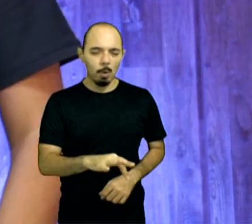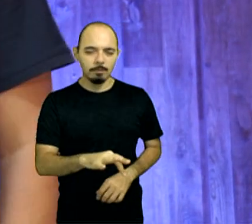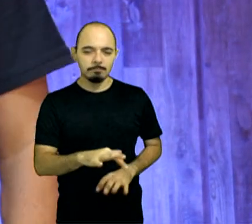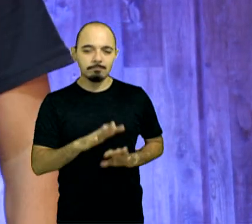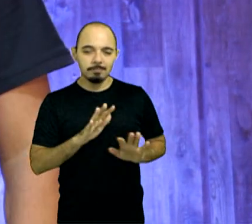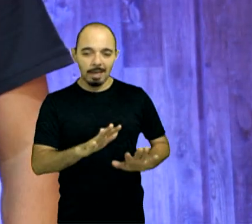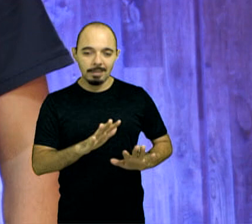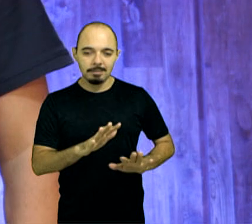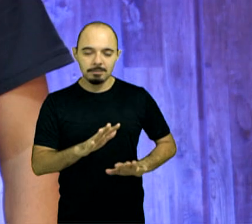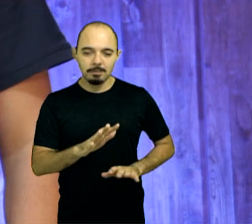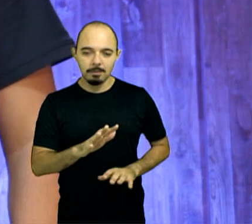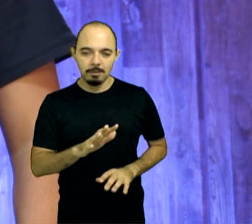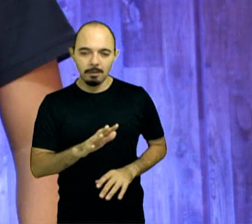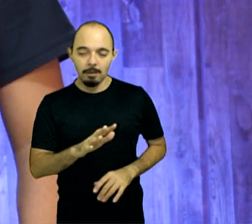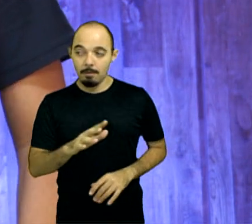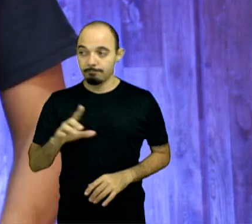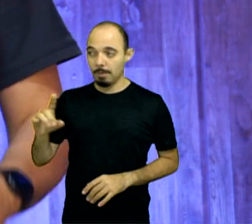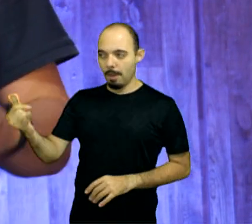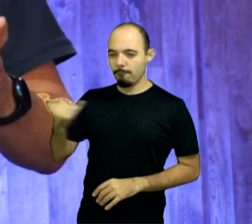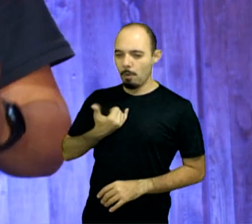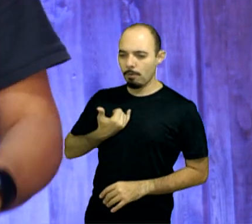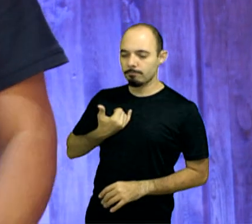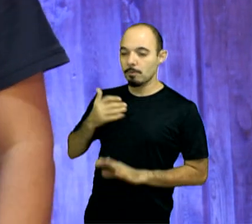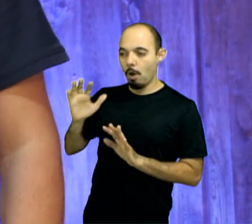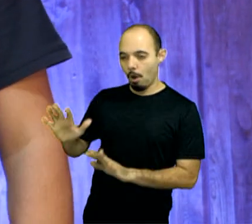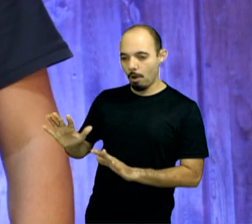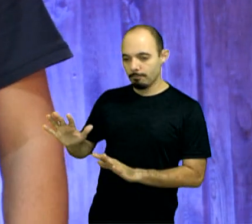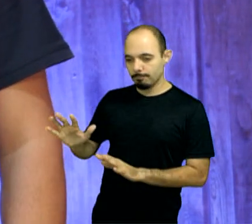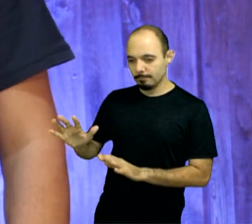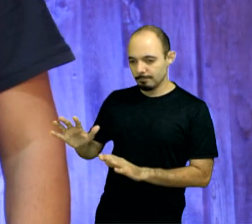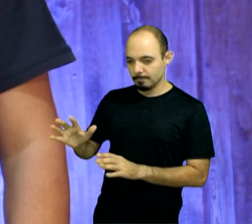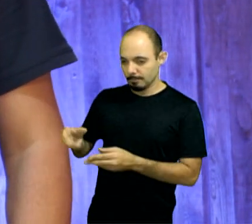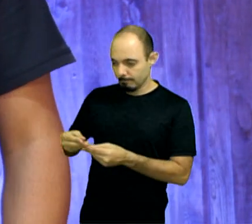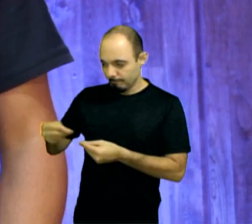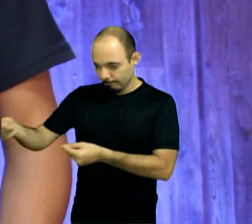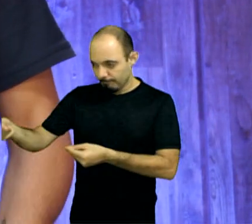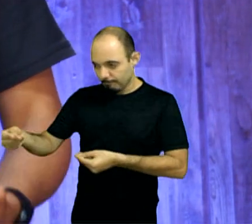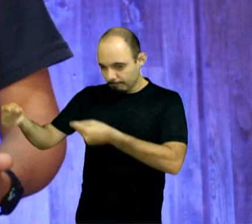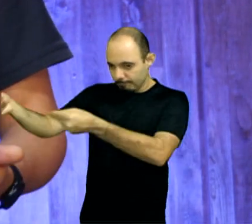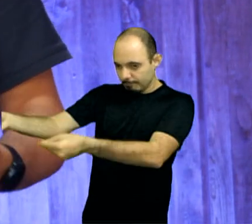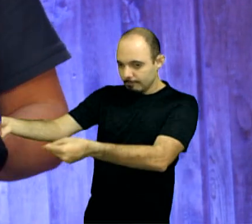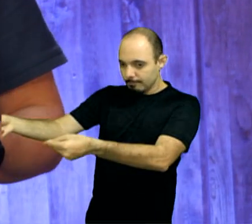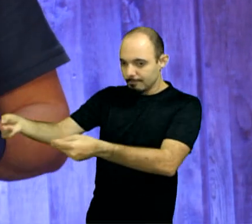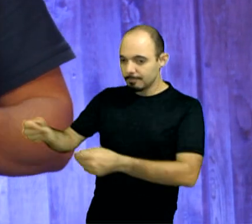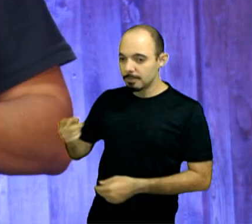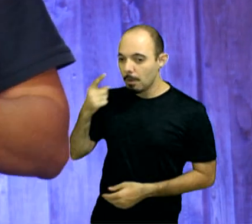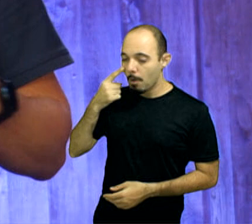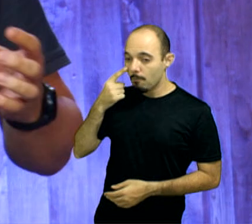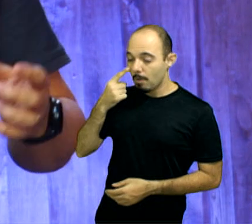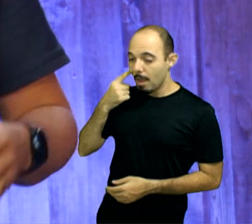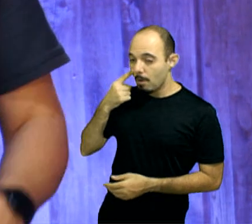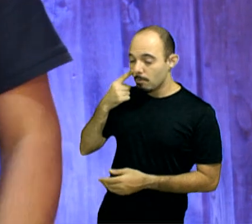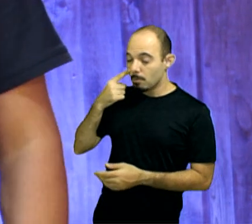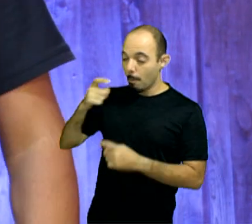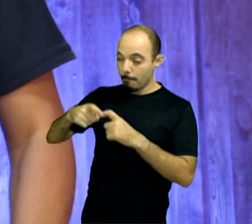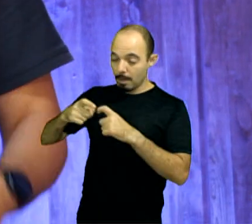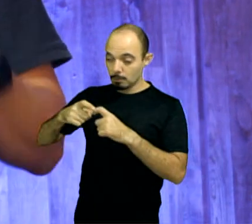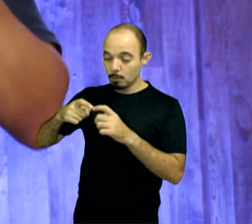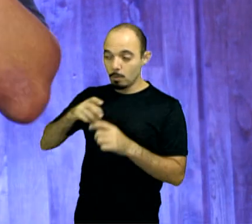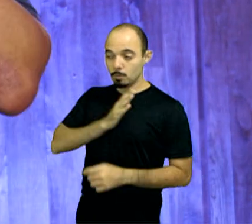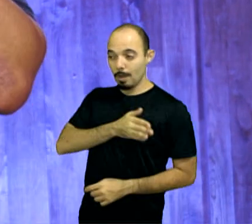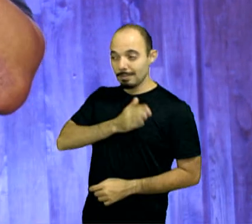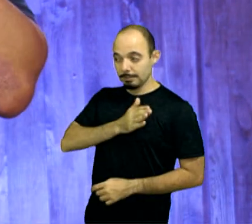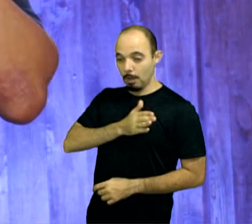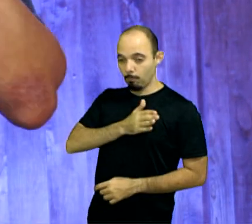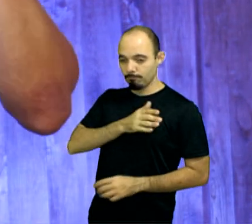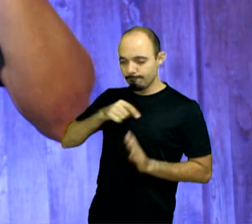leva no seu cardiologista, porque deu uma alteração. Aí eu fiquei com medo, olhei, aí apareceu um nome lá, isquemia.